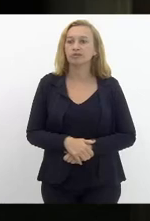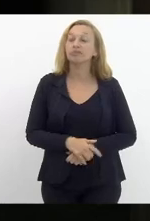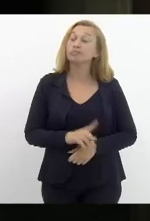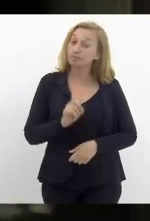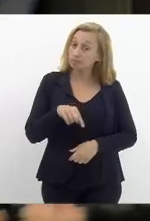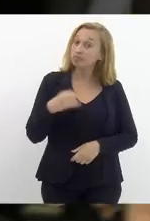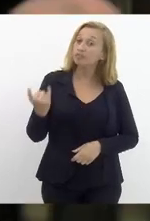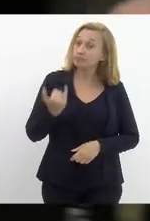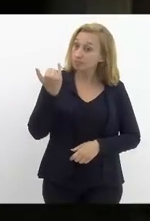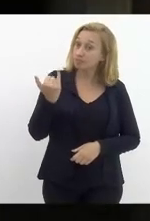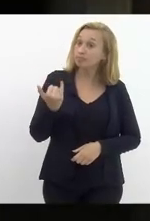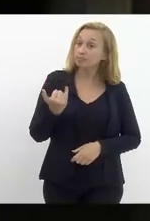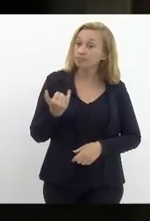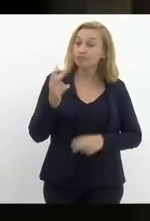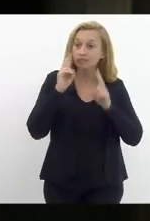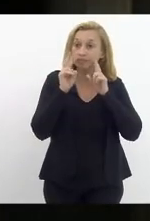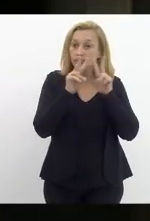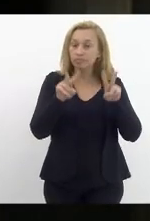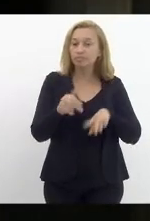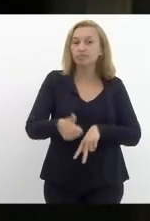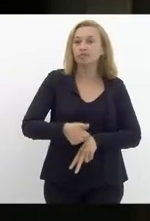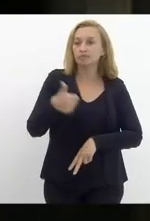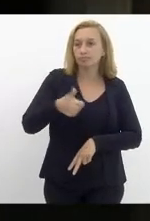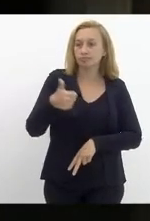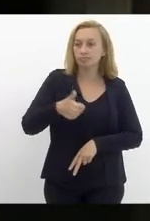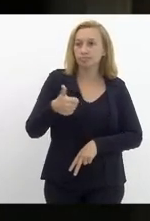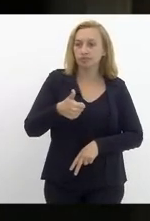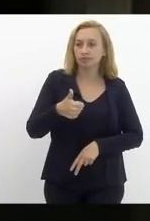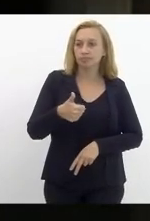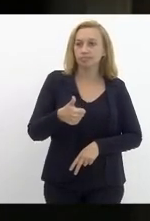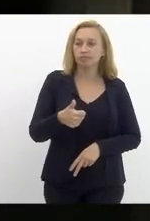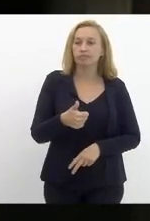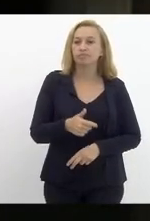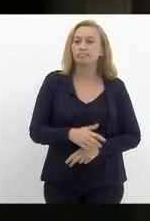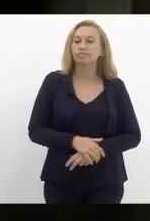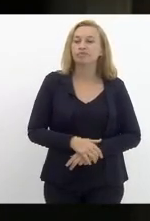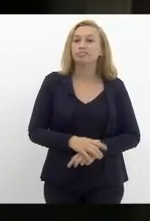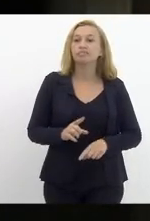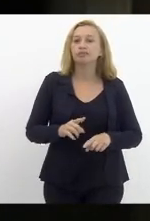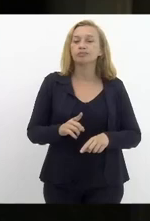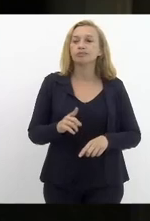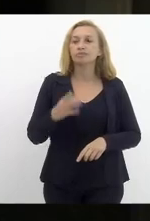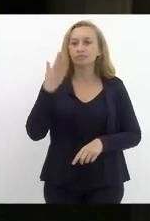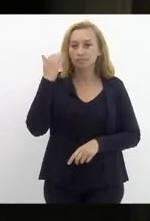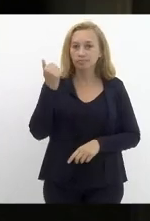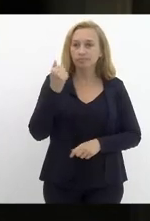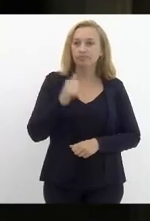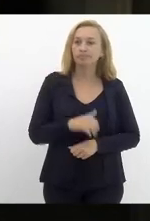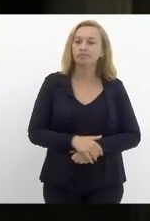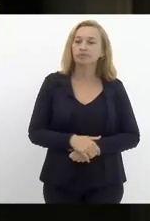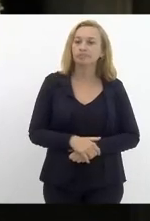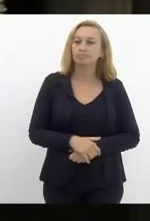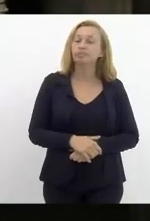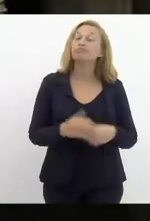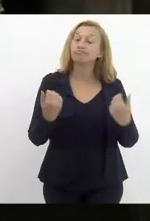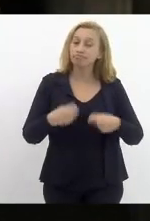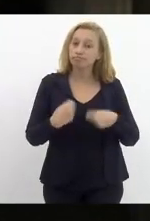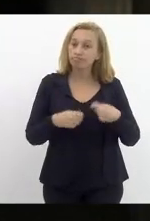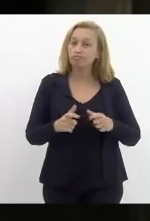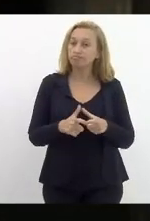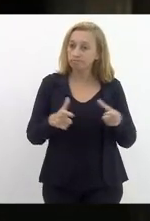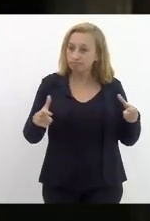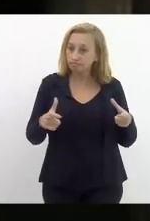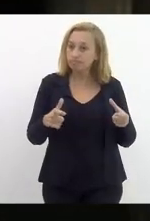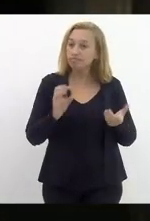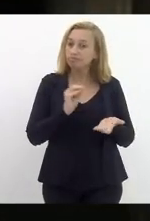é muito importante. Eu acho que esse olhar tem que ser o primeiro olhar a ser lançado. Nós sabemos da grande necessidade